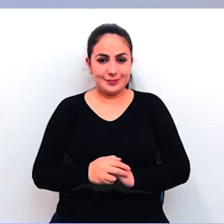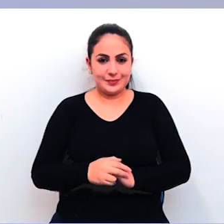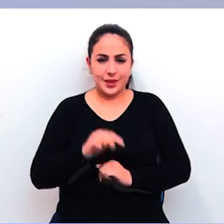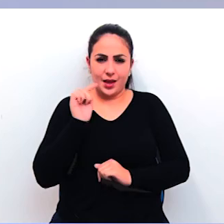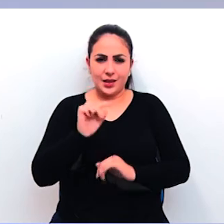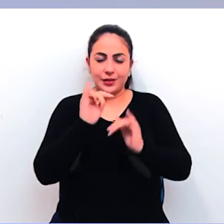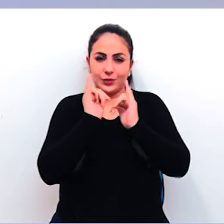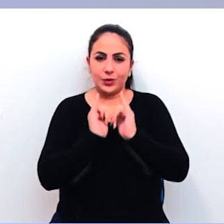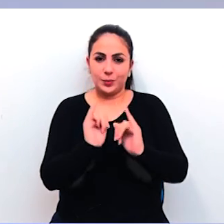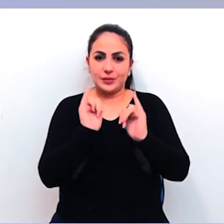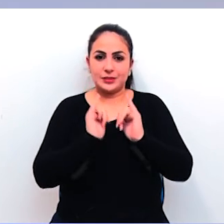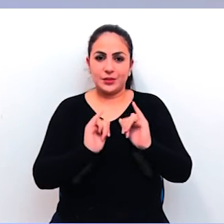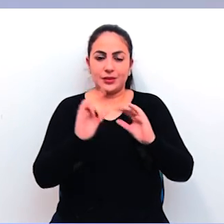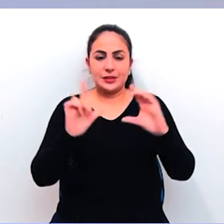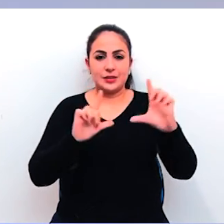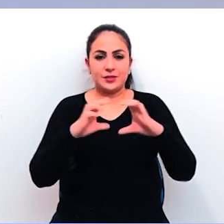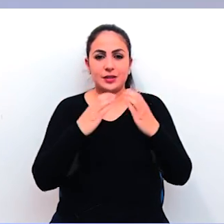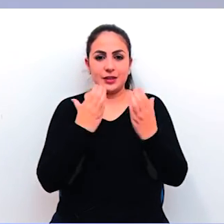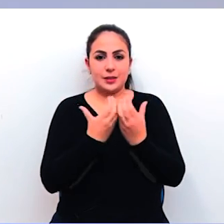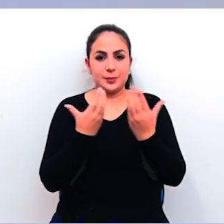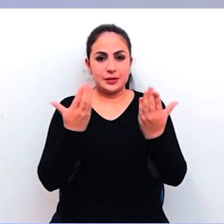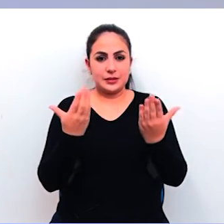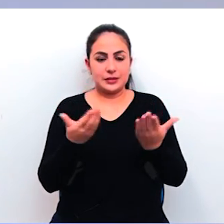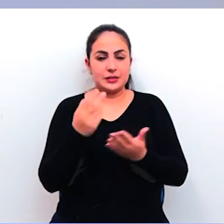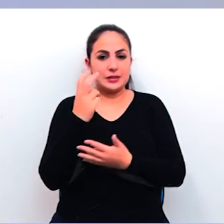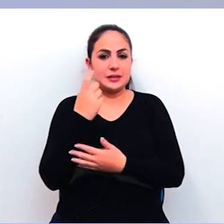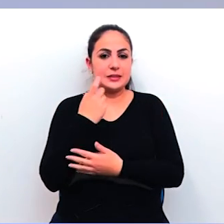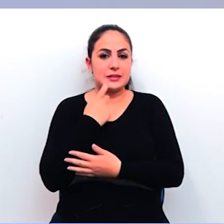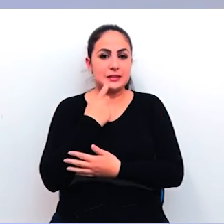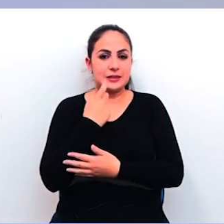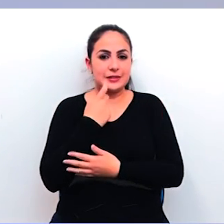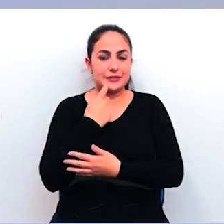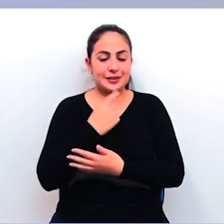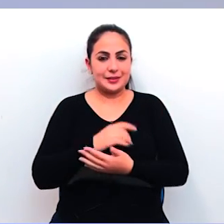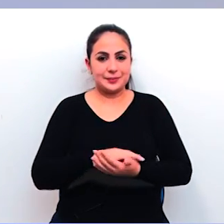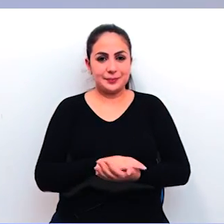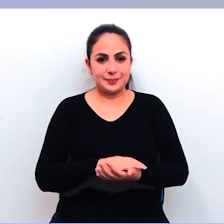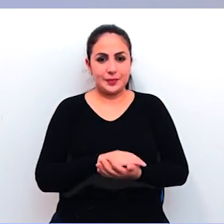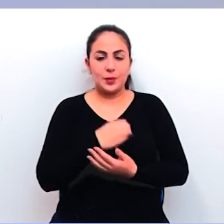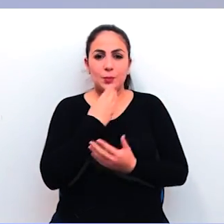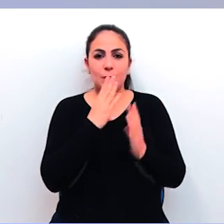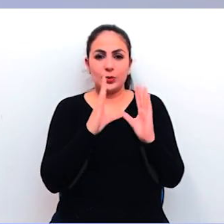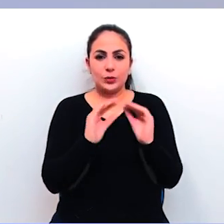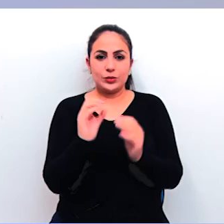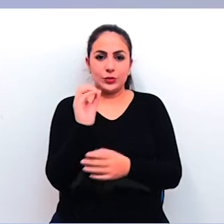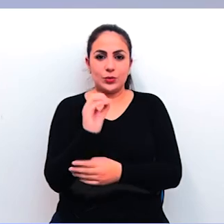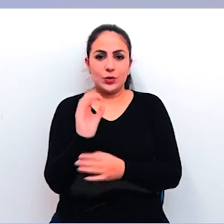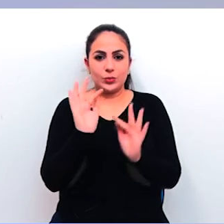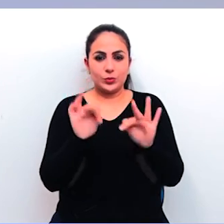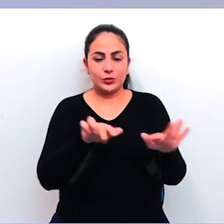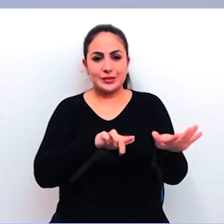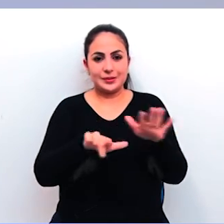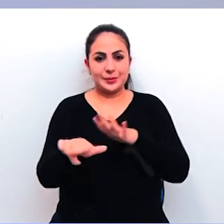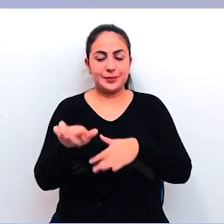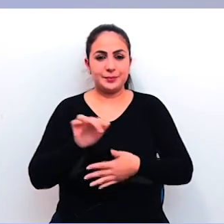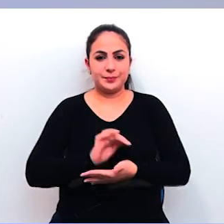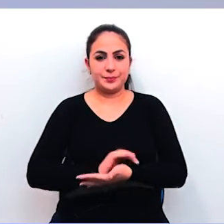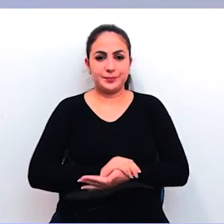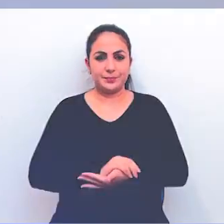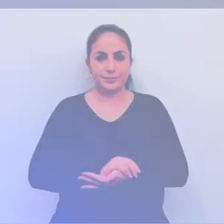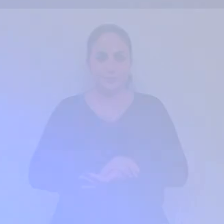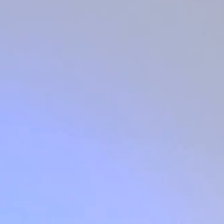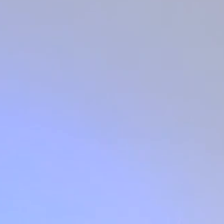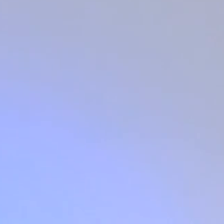e estas foram as informações do jornal da câmara de sexta feira boa noite e um ótimo final de